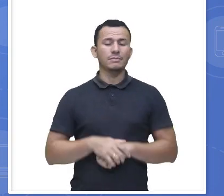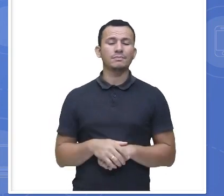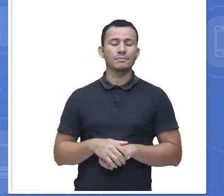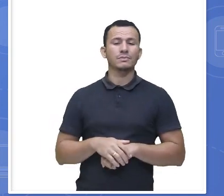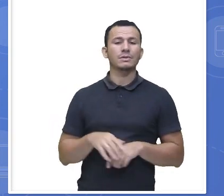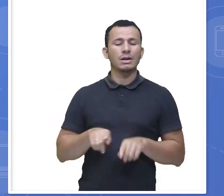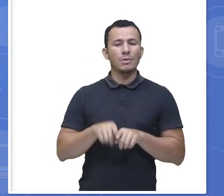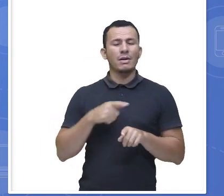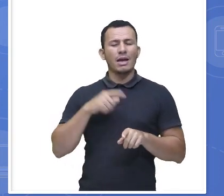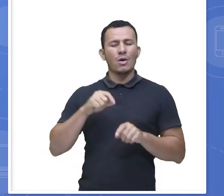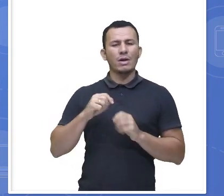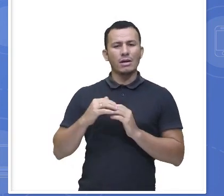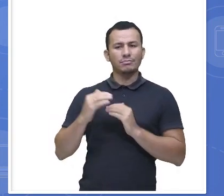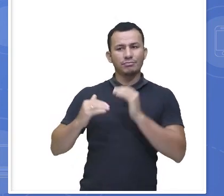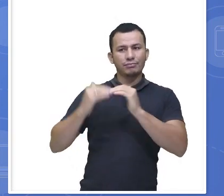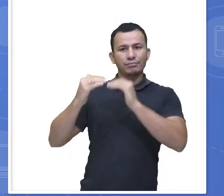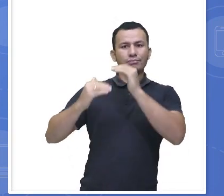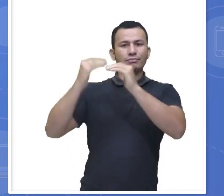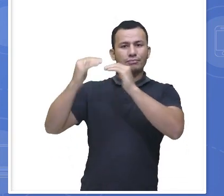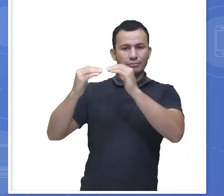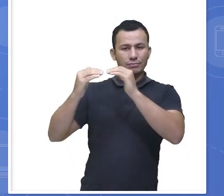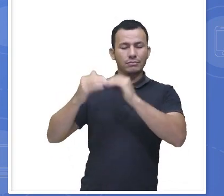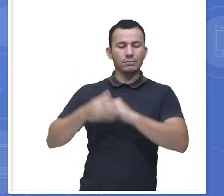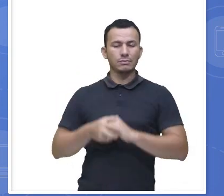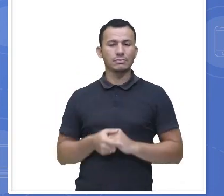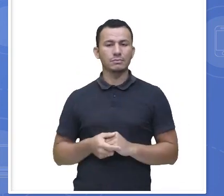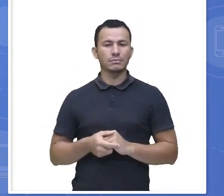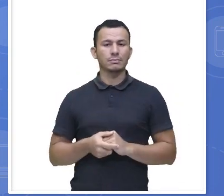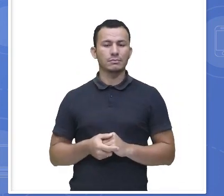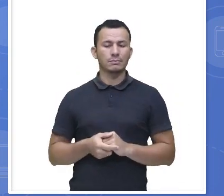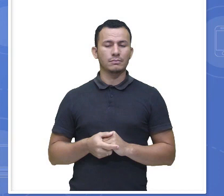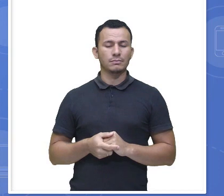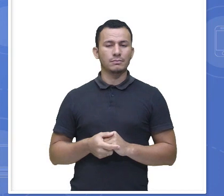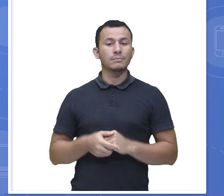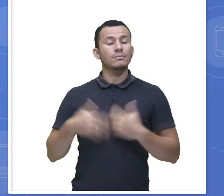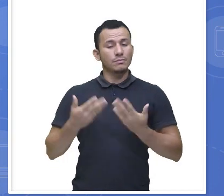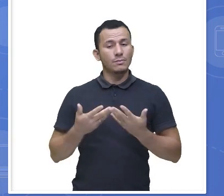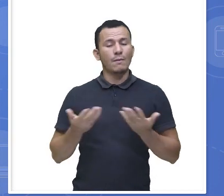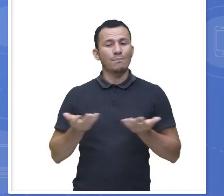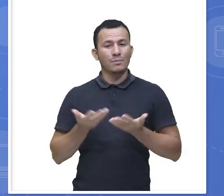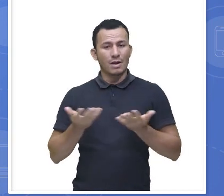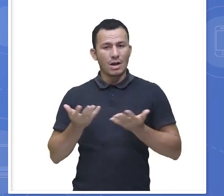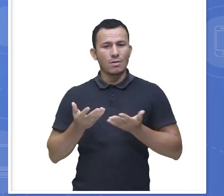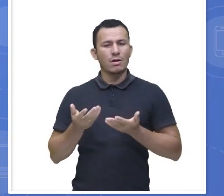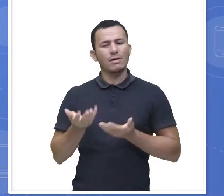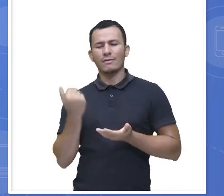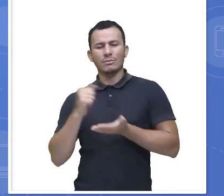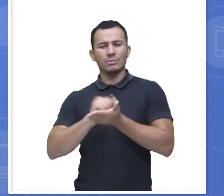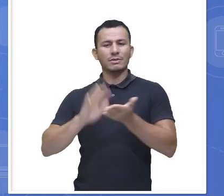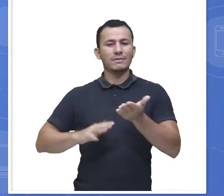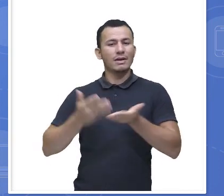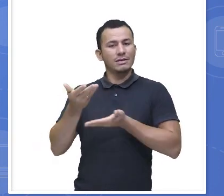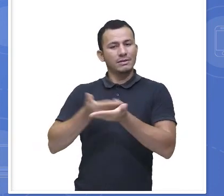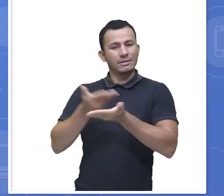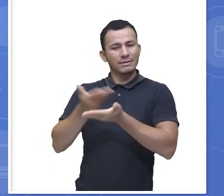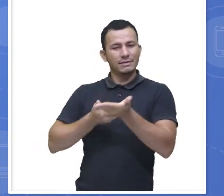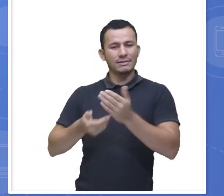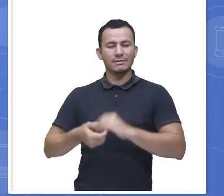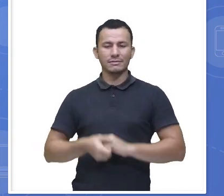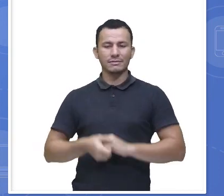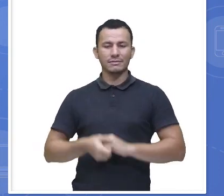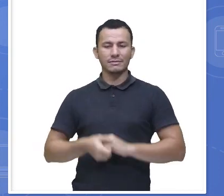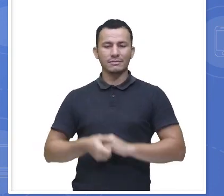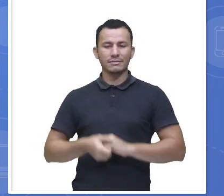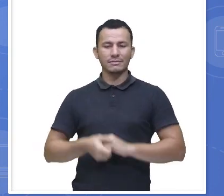a fuga da história, fuga da cidade, digo. Vamos então, agora, para a nossa dinâmica local